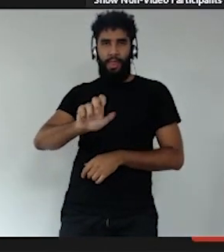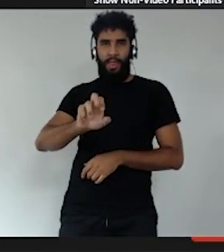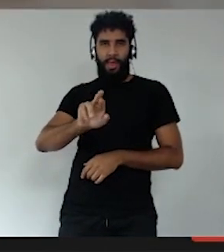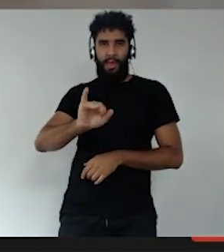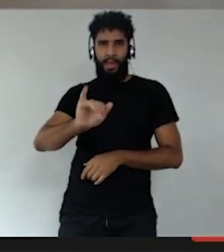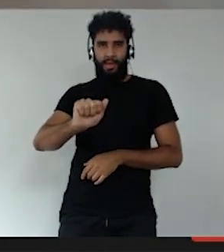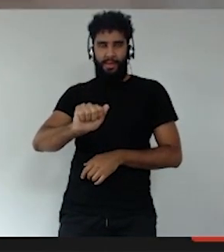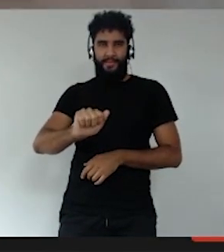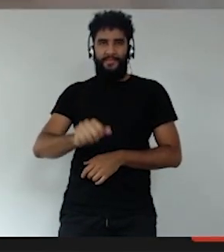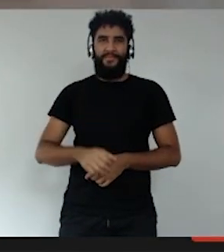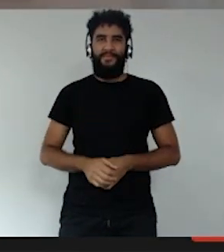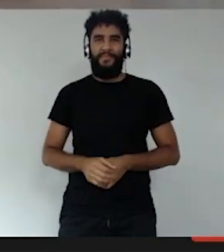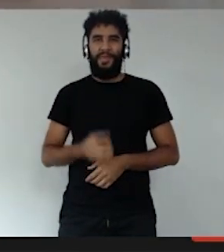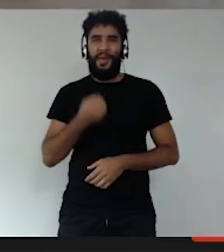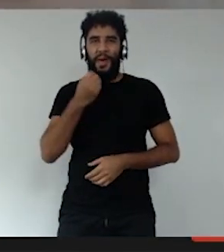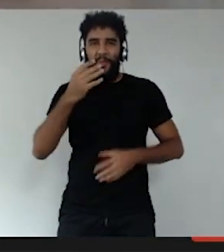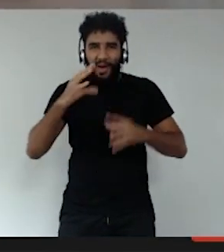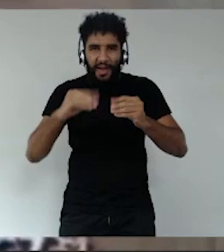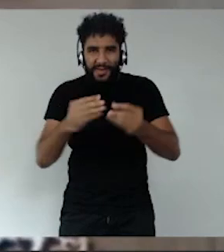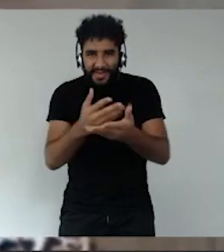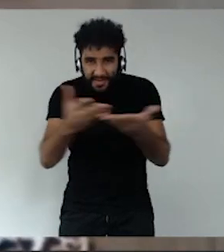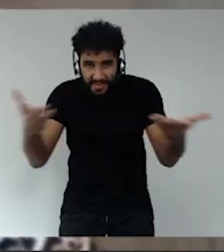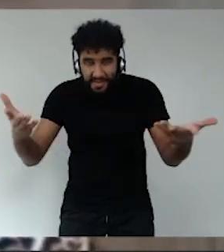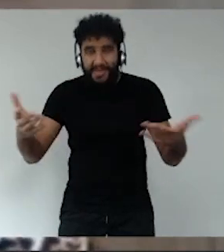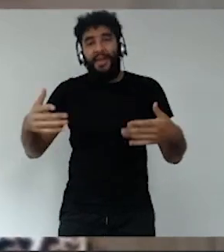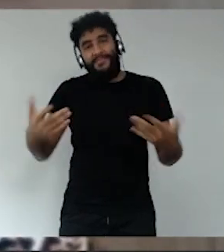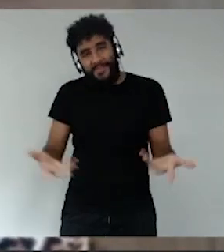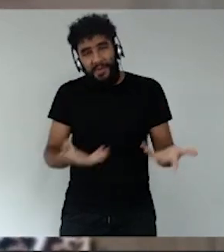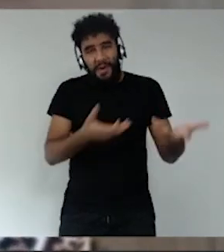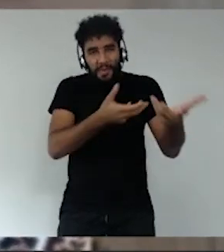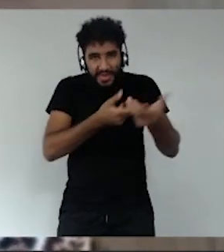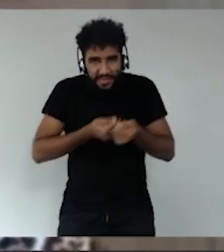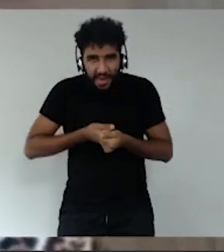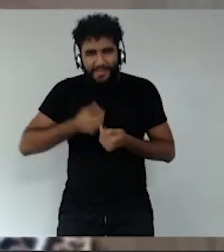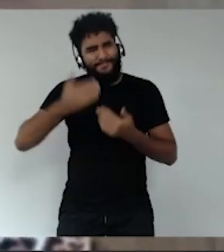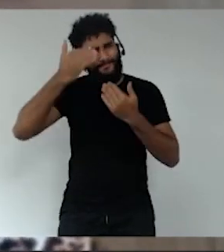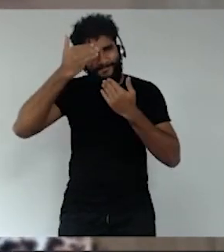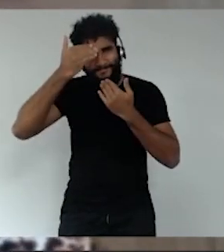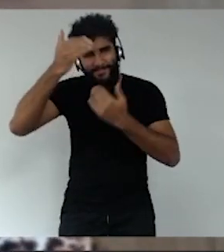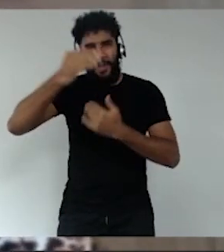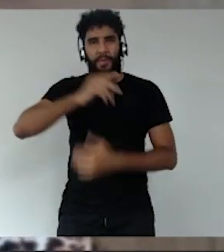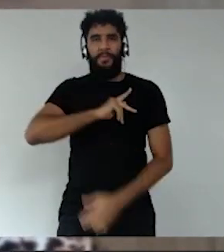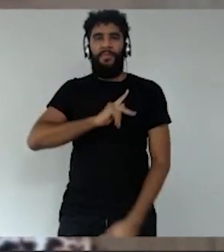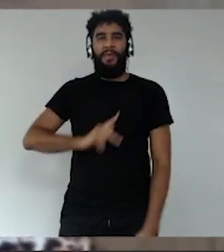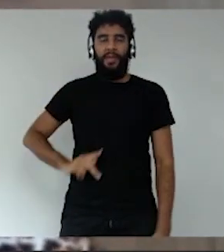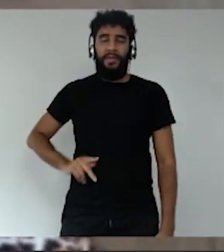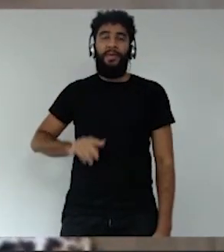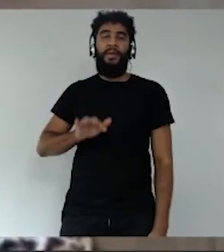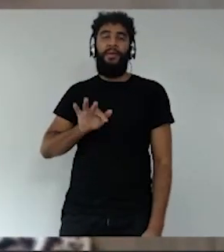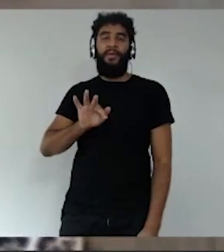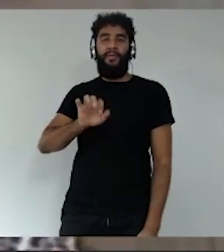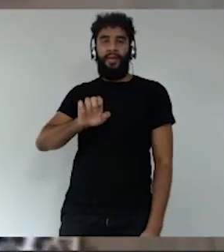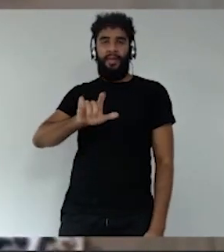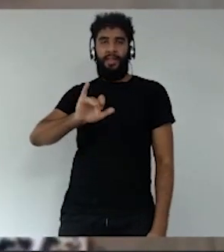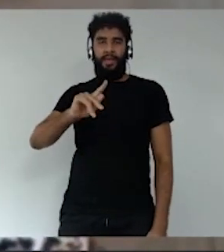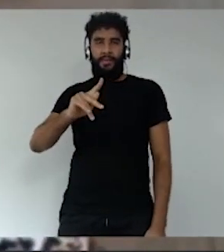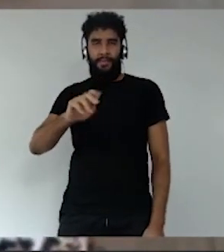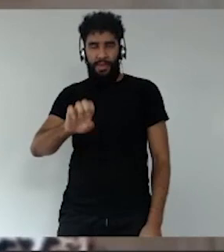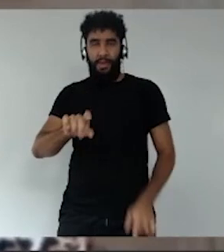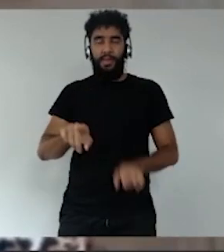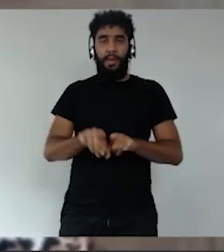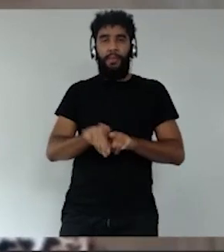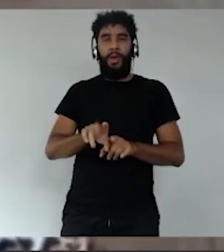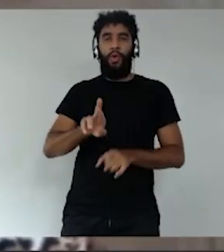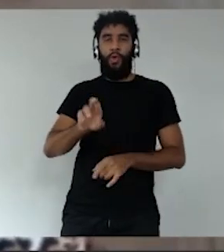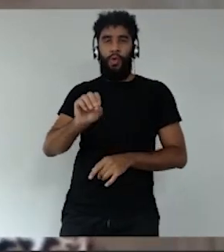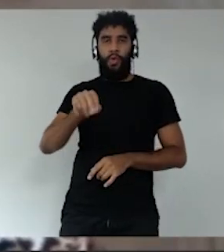a todos. Em princípio, eu queria agradecer o convite que me foi feito, né, pelo Felipe Santa Cruz e pelo Rony Duarte. É uma grande honra